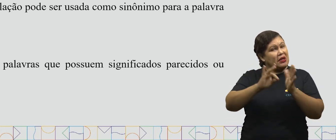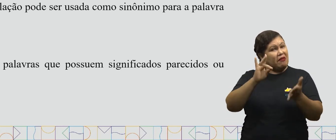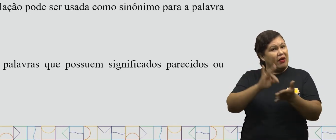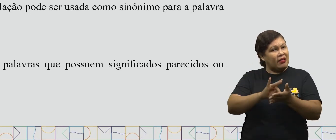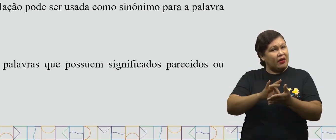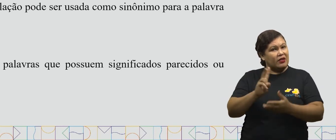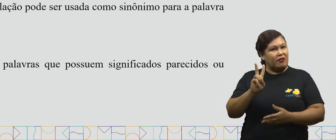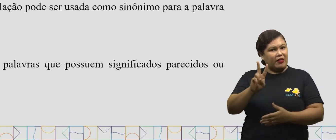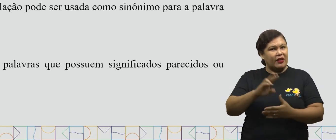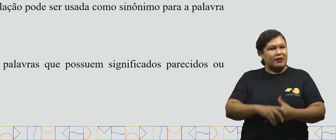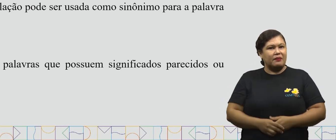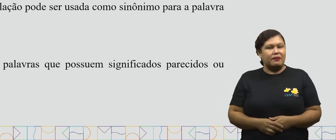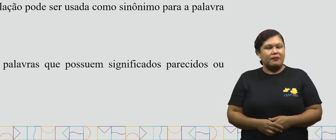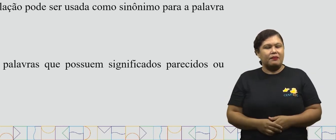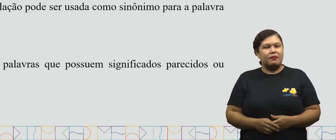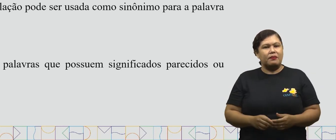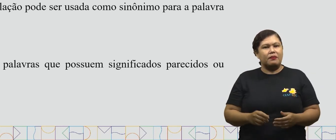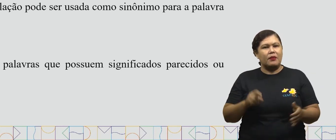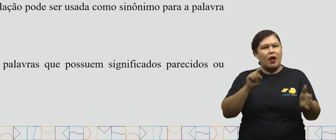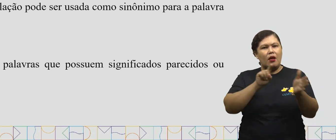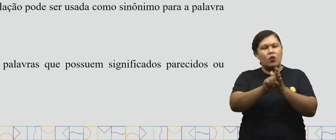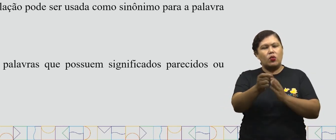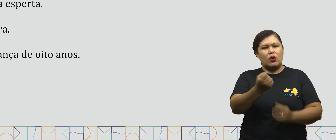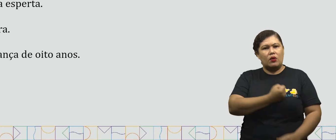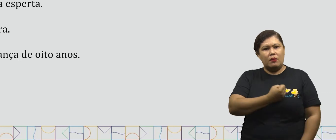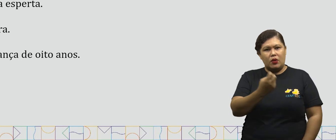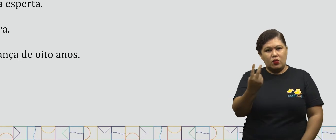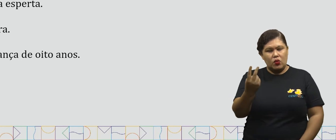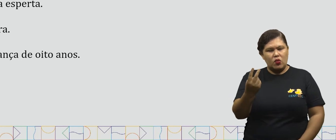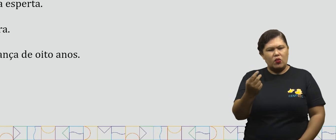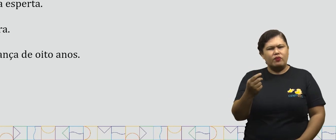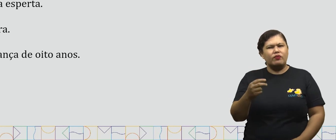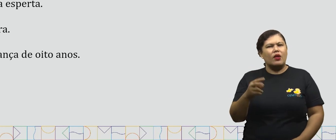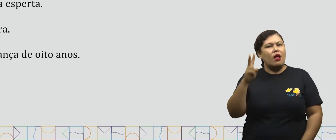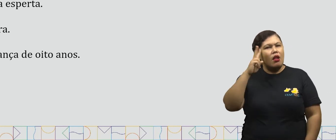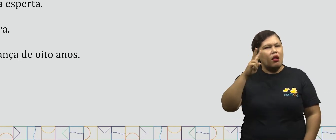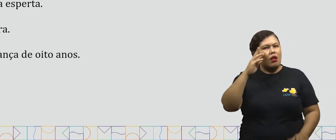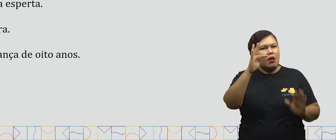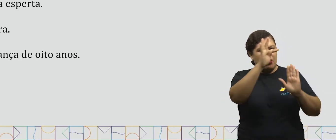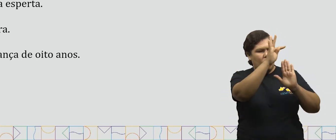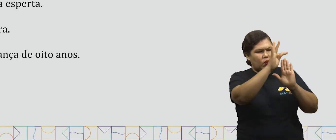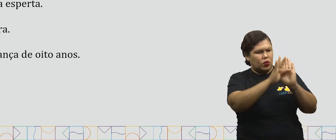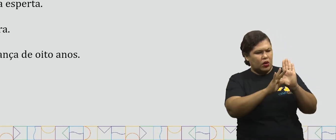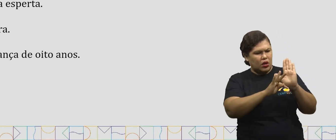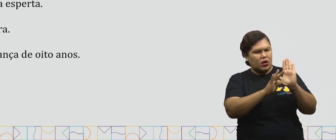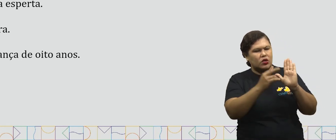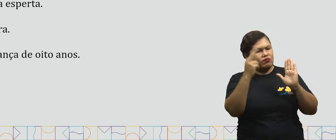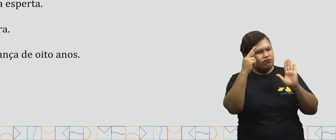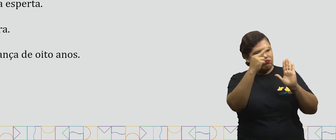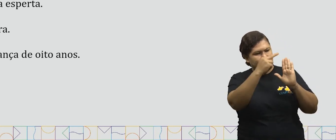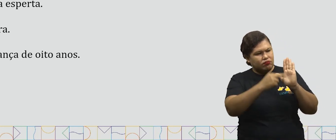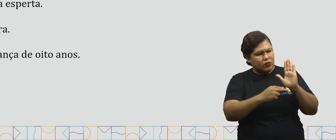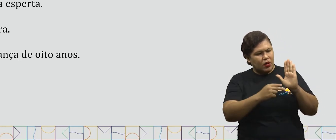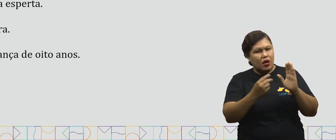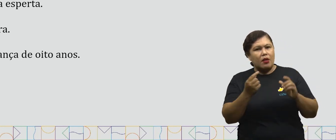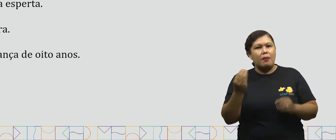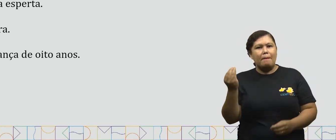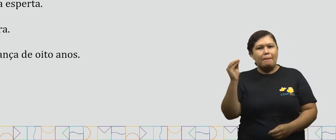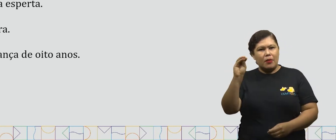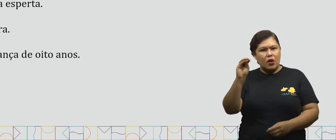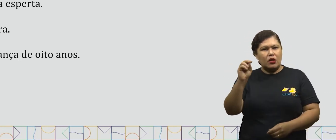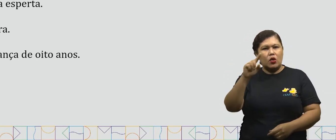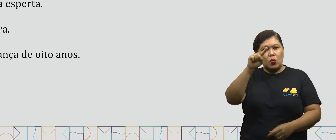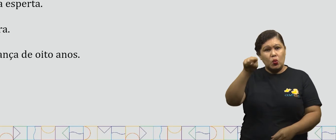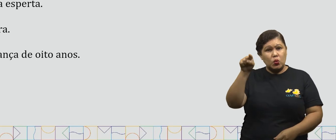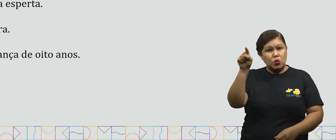A resposta é verdadeira. Atividade número 2. De acordo com o texto que lemos em